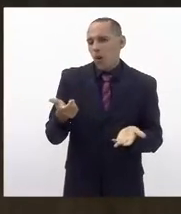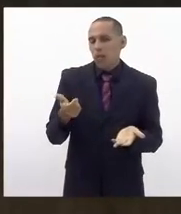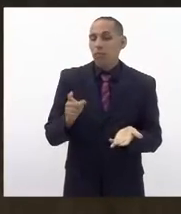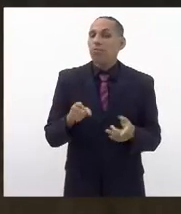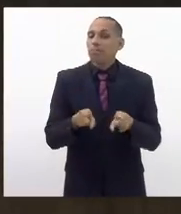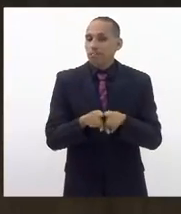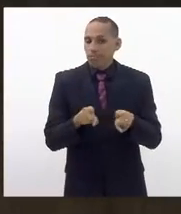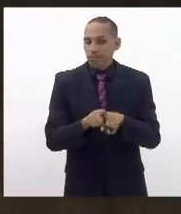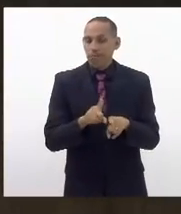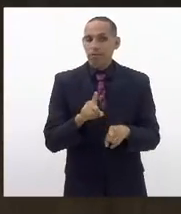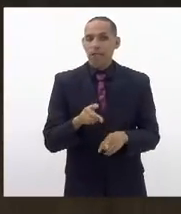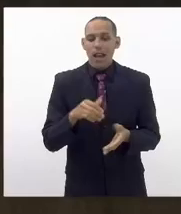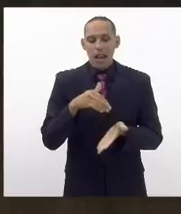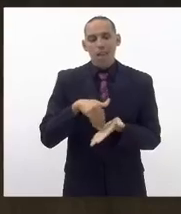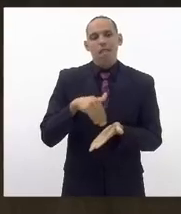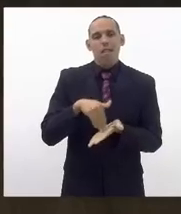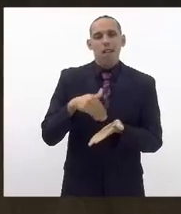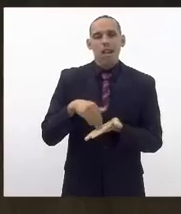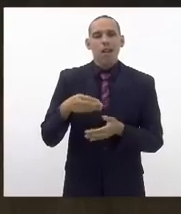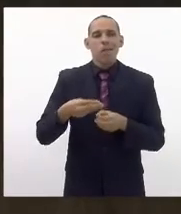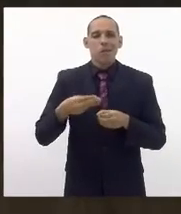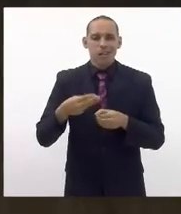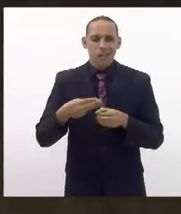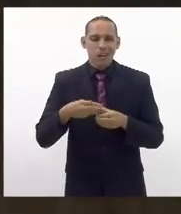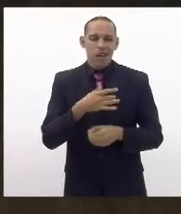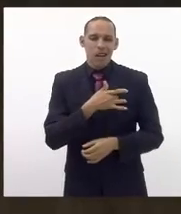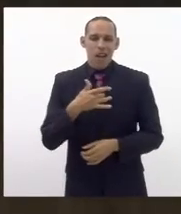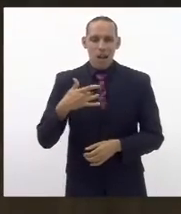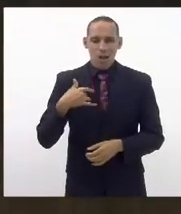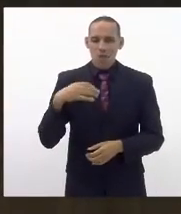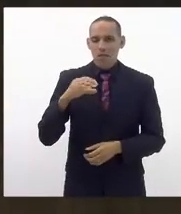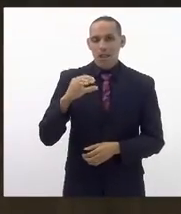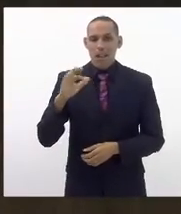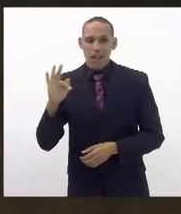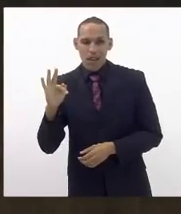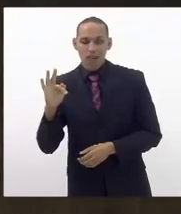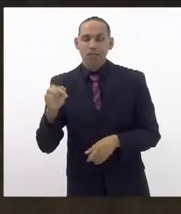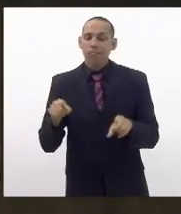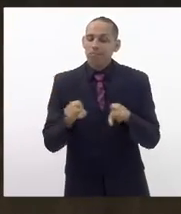também o secretário municipal de saúde do município de Cabo Frio,